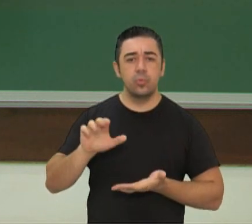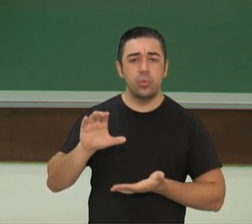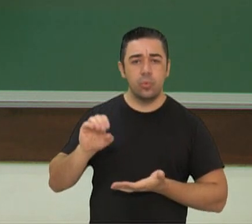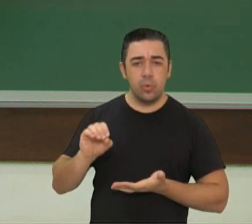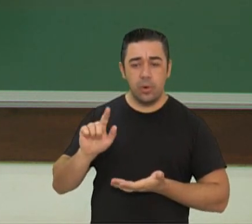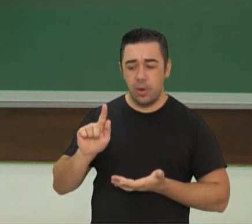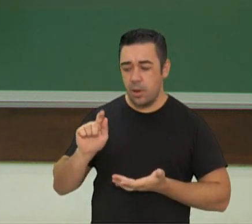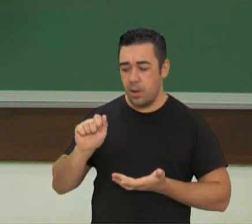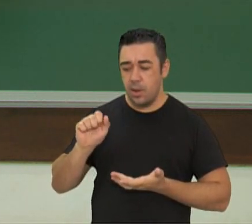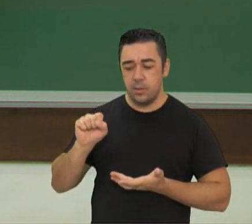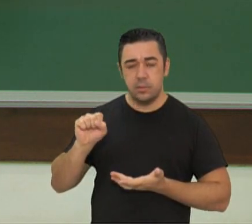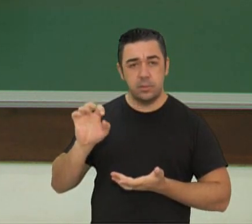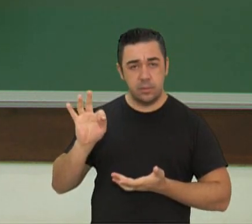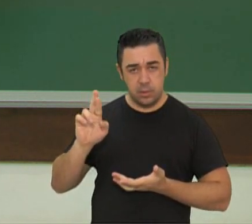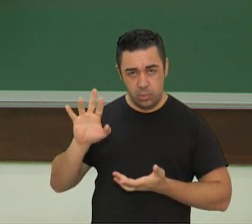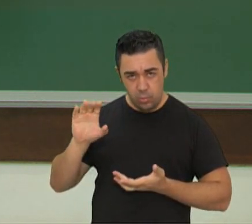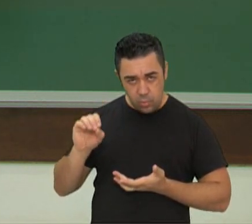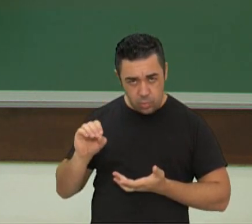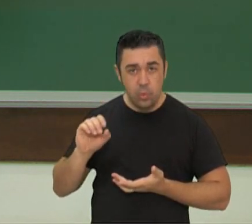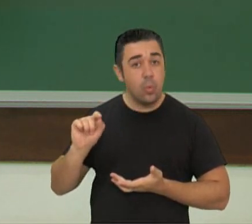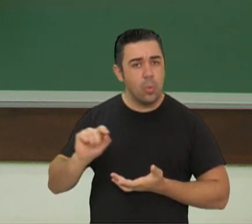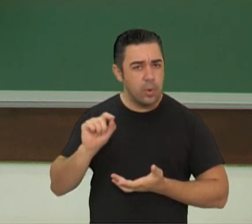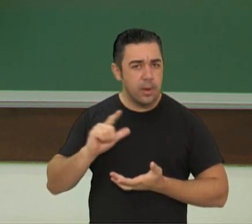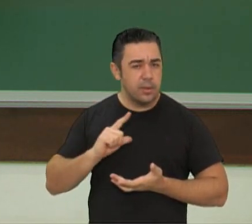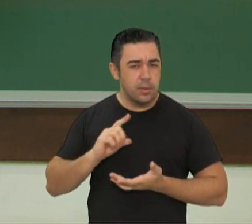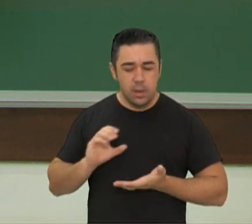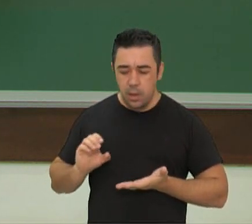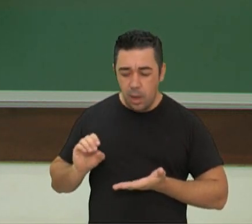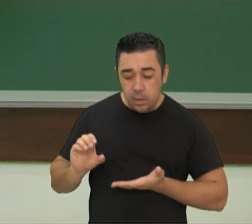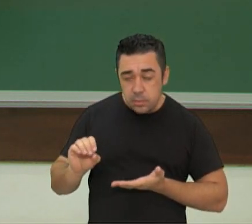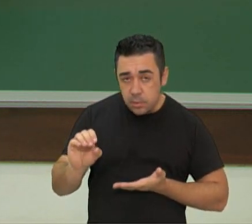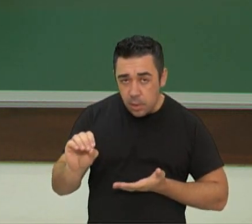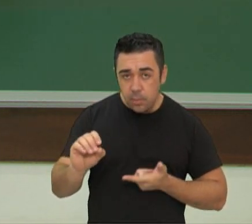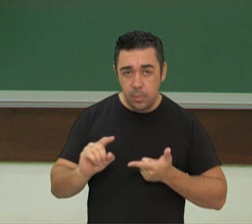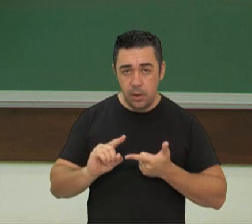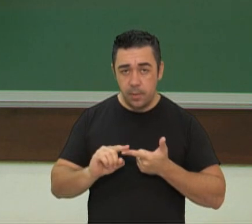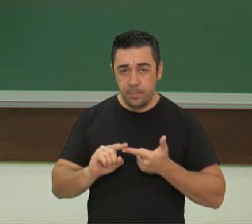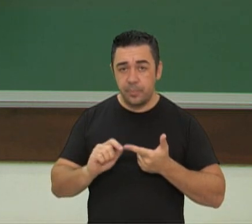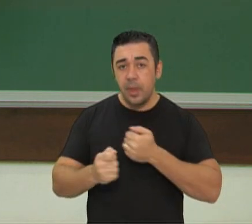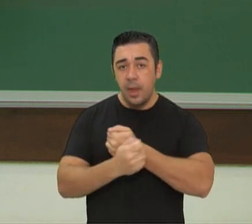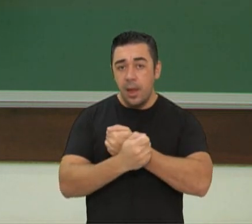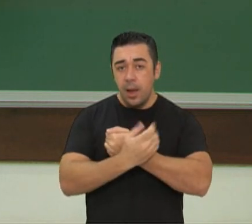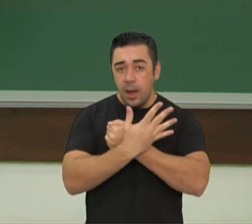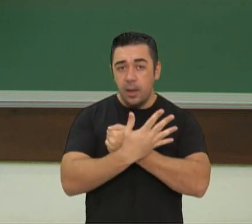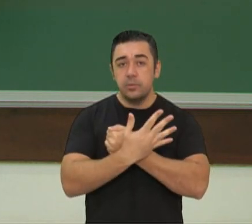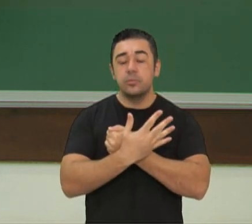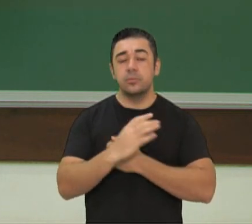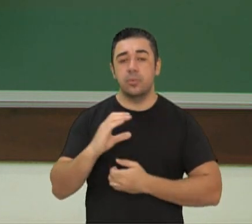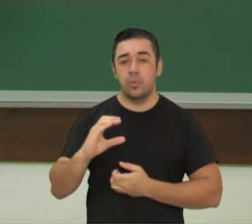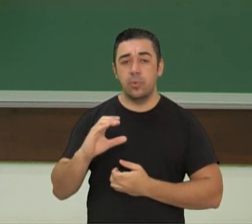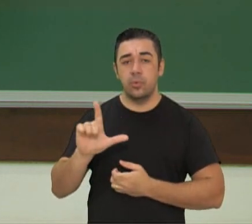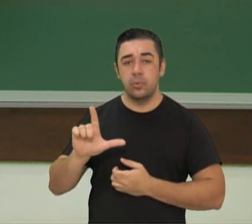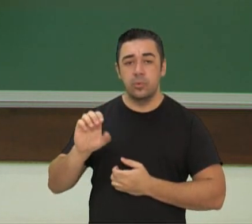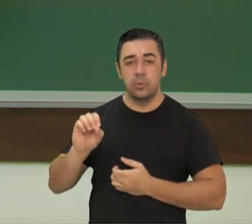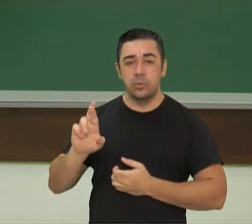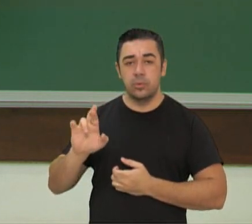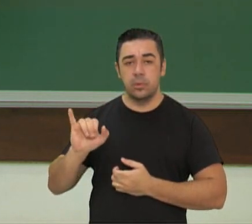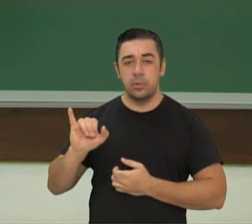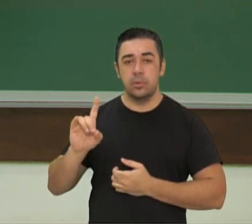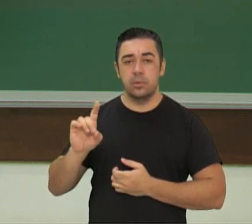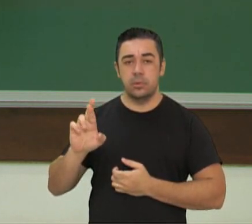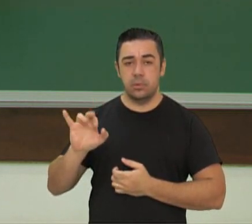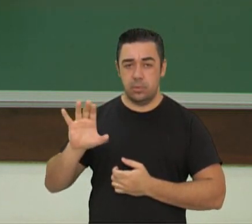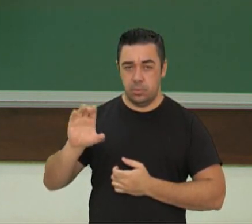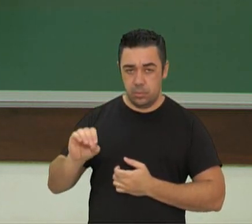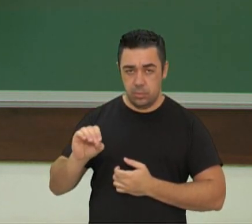suco gástrico estão presentes algumas enzimas, né? Um ácido, que é o ácido clorídrico, e vão agir nesse